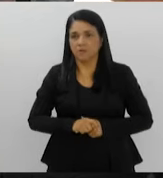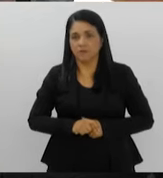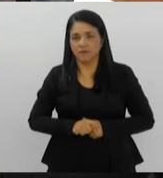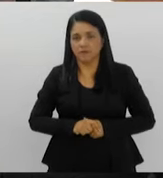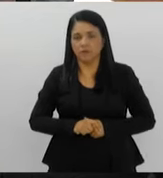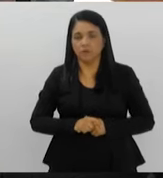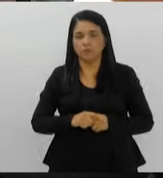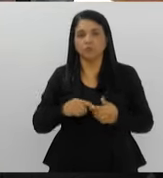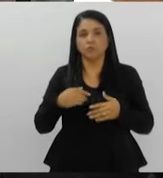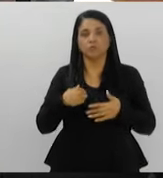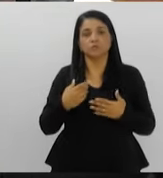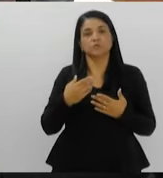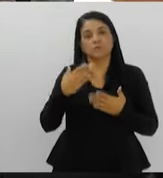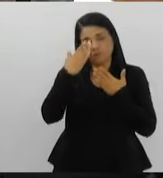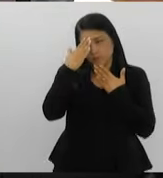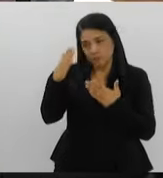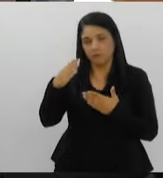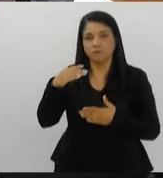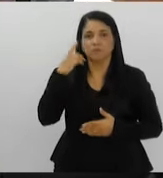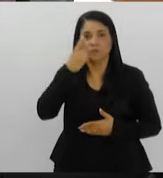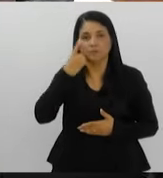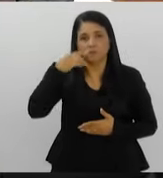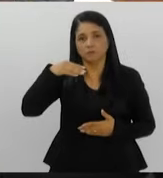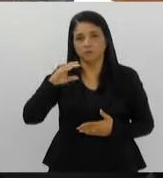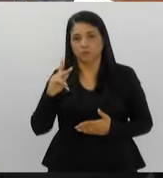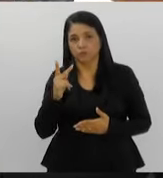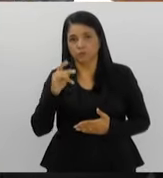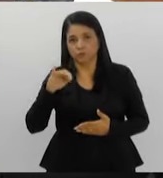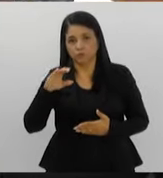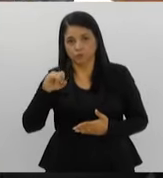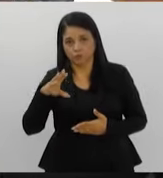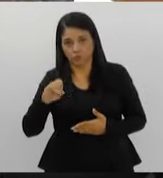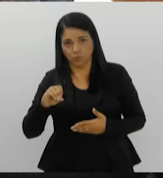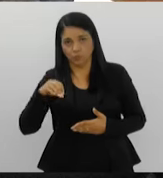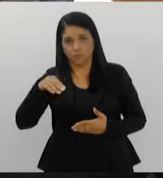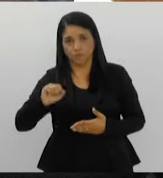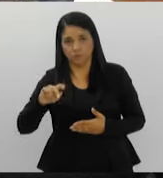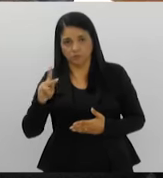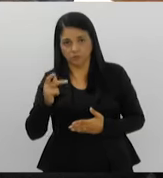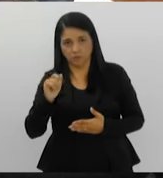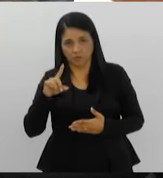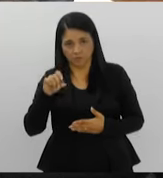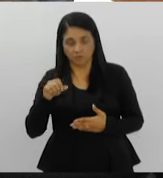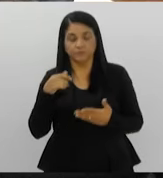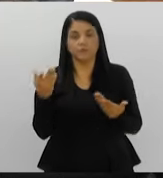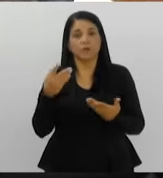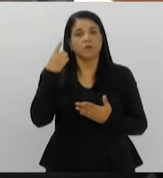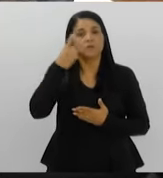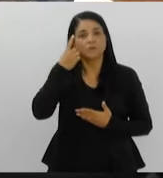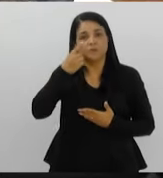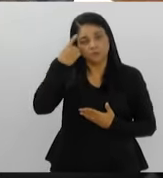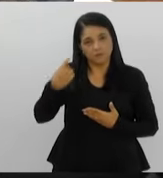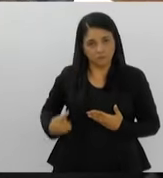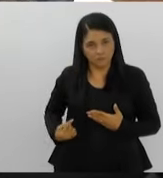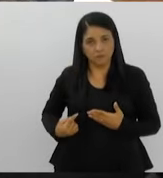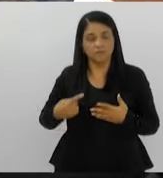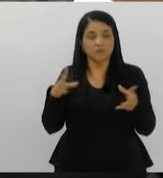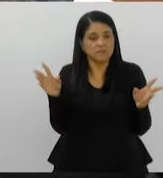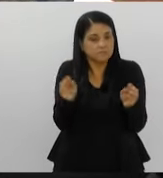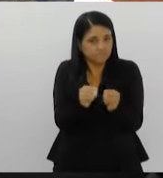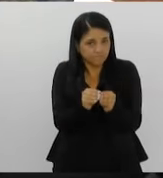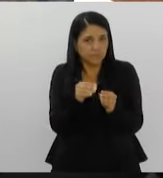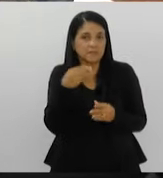Obrigado, deputado Chico Machado. Deputada Dani Balbi, por favor. Presidente, vou tentar ser bastante breve, até porque não é um assunto